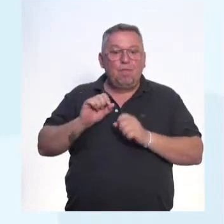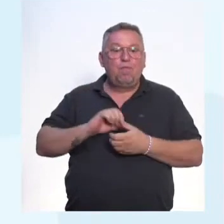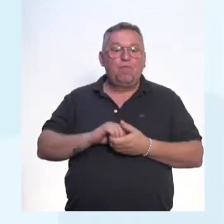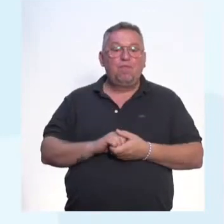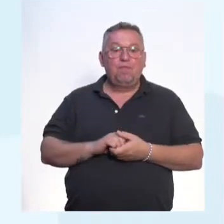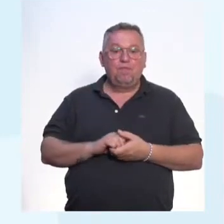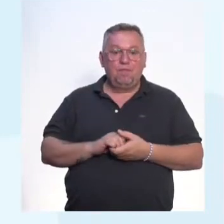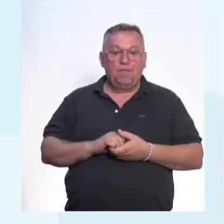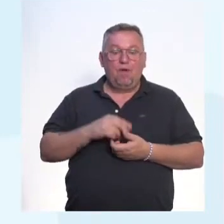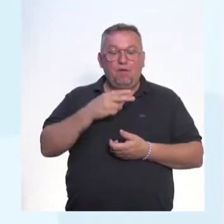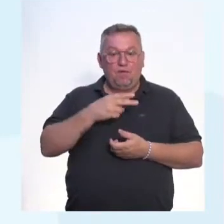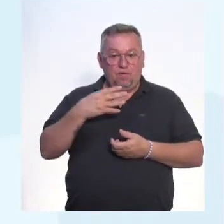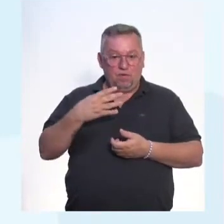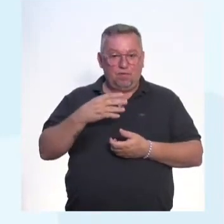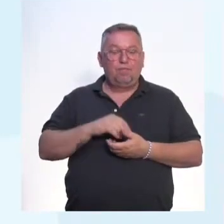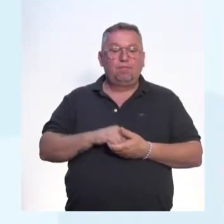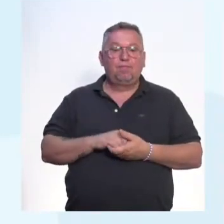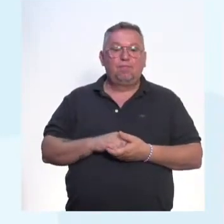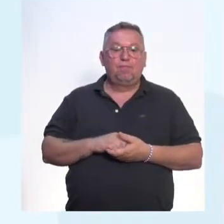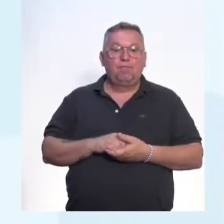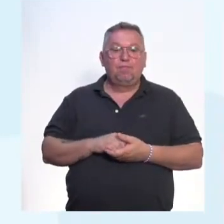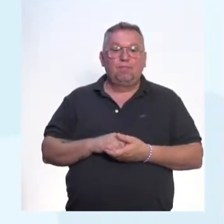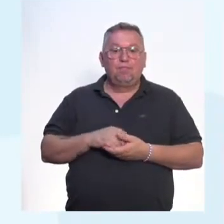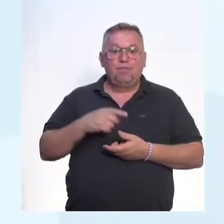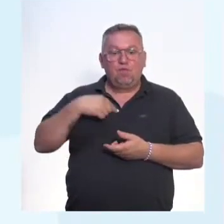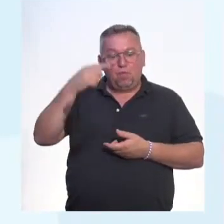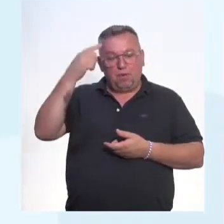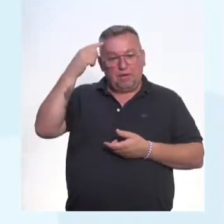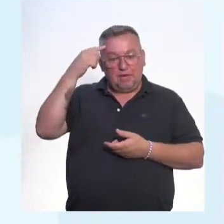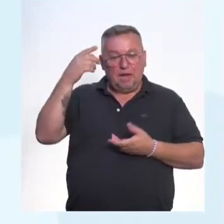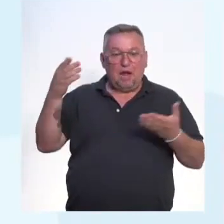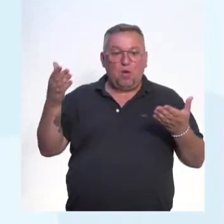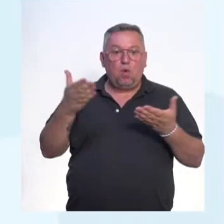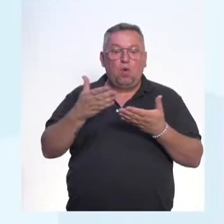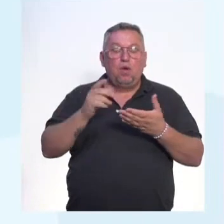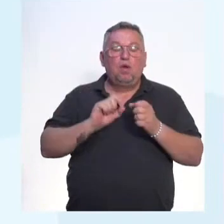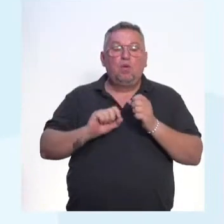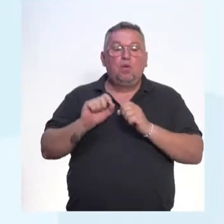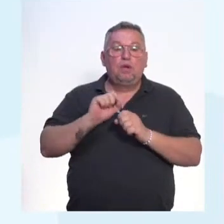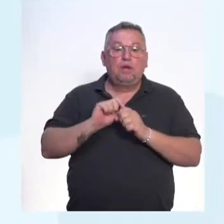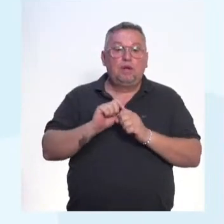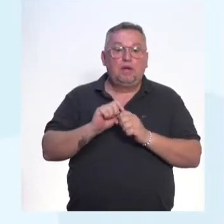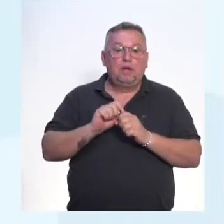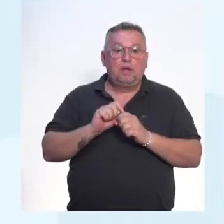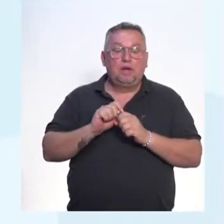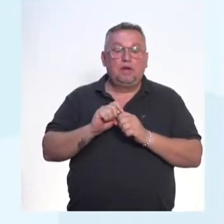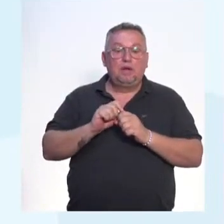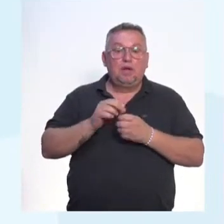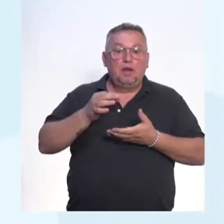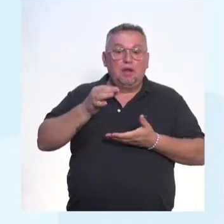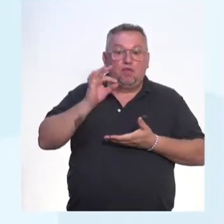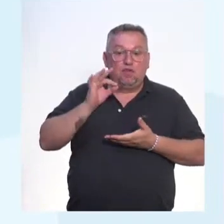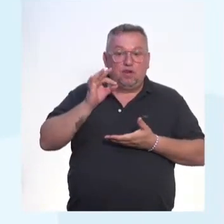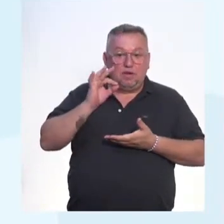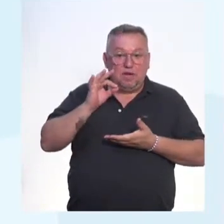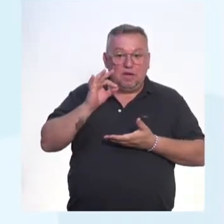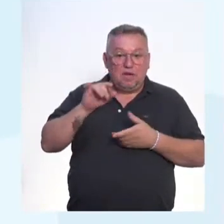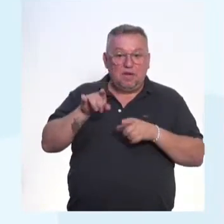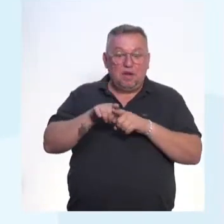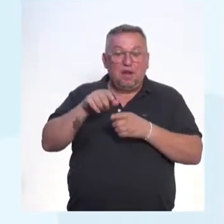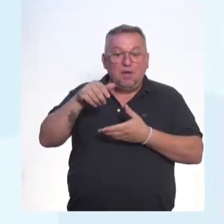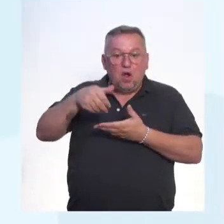4, 24. Vou pensar agora nas xícaras e